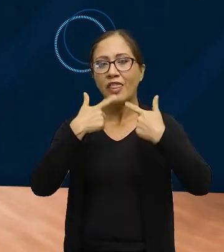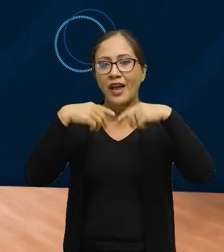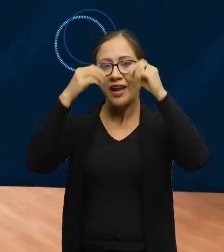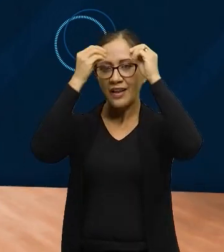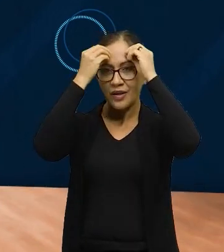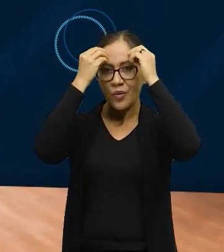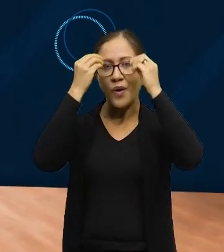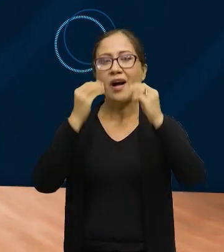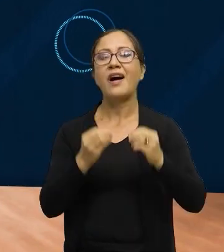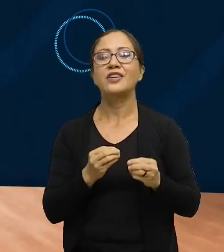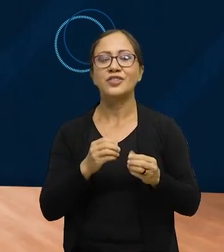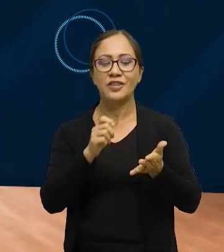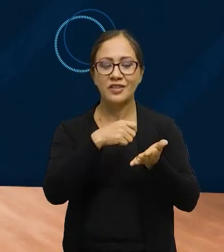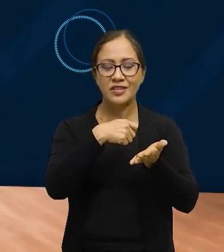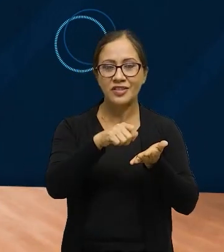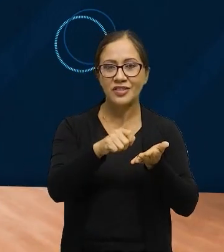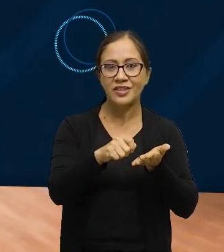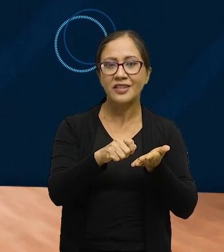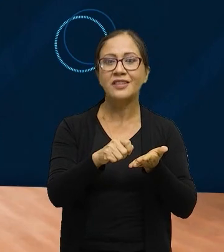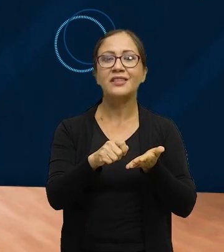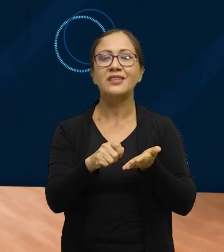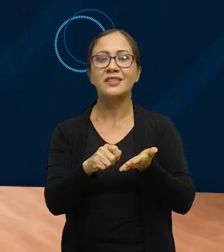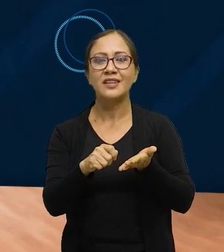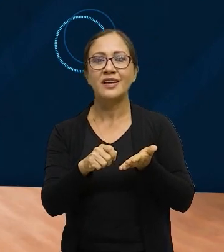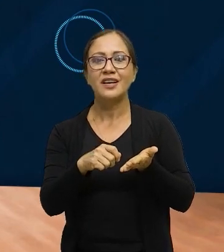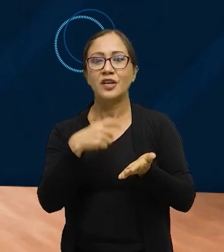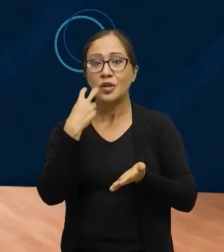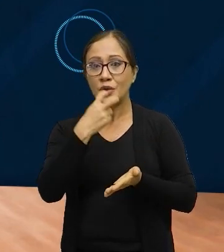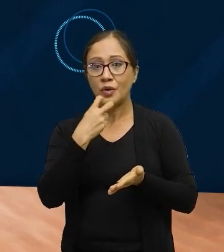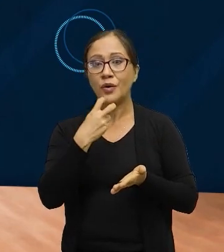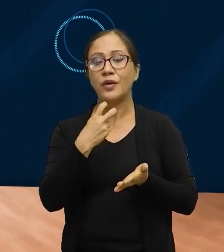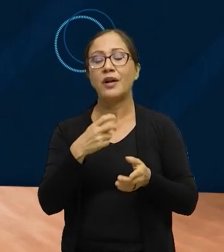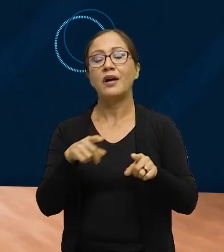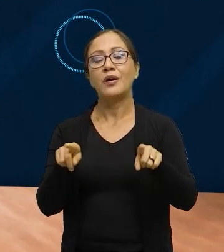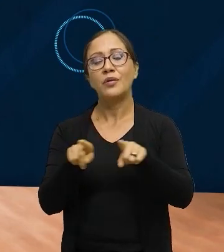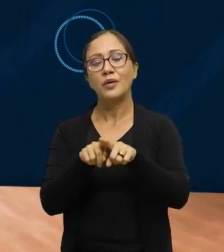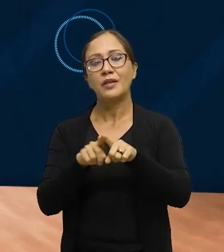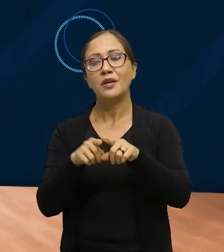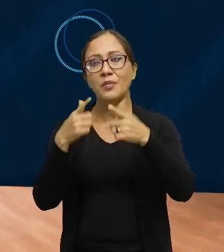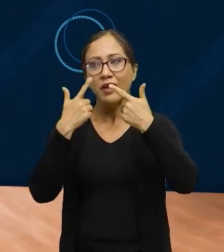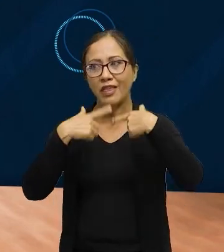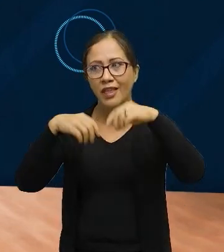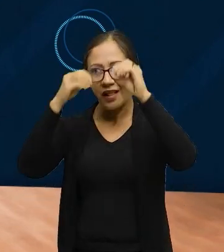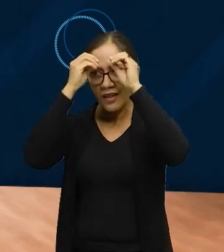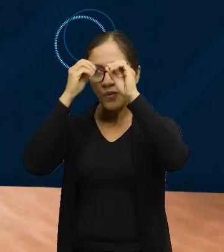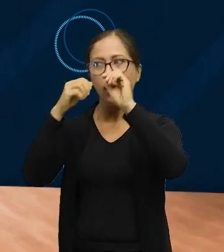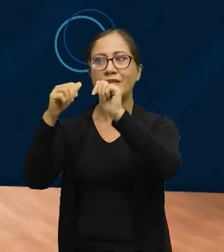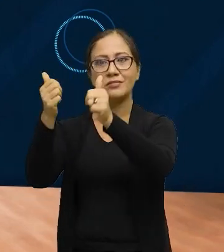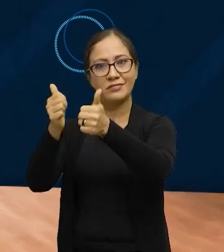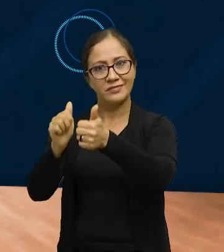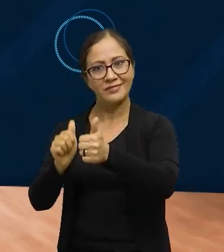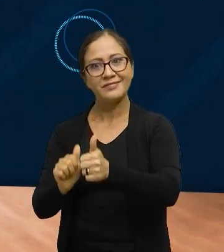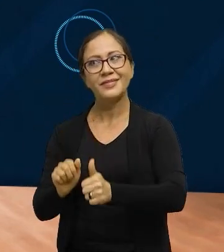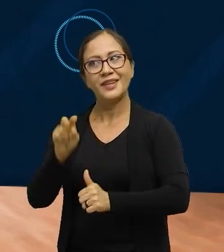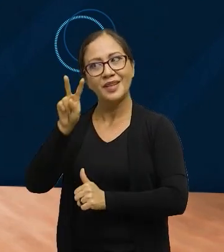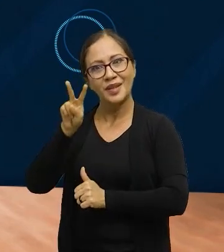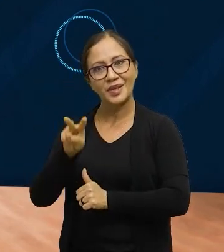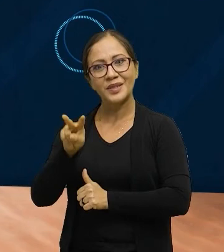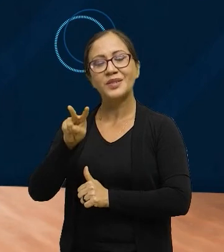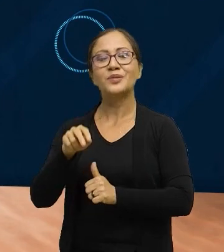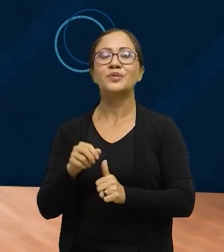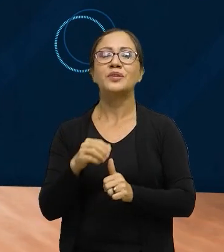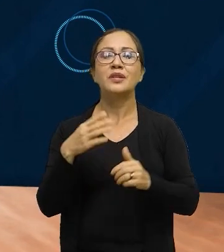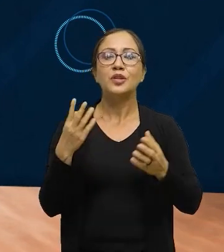de se ver, de se fazer a leitura. Porque você precisa fazer a leitura do texto escrito e da